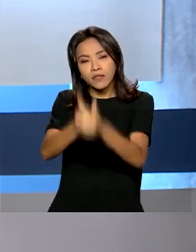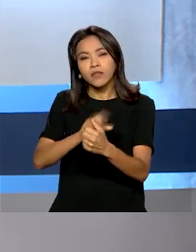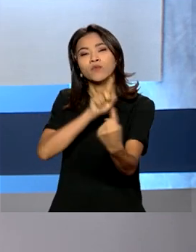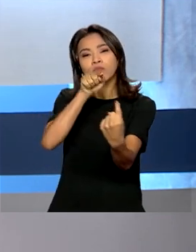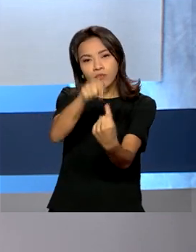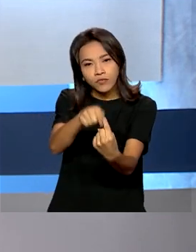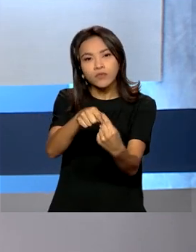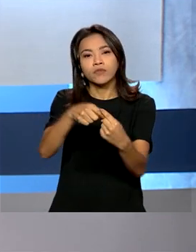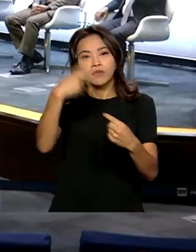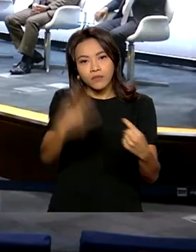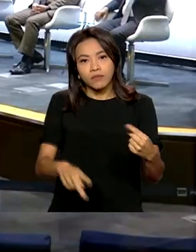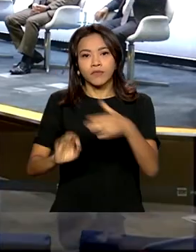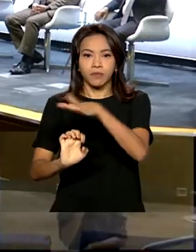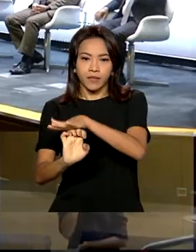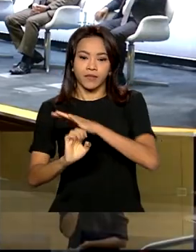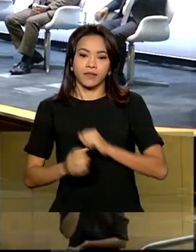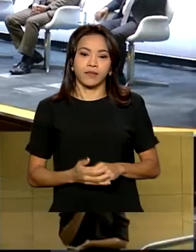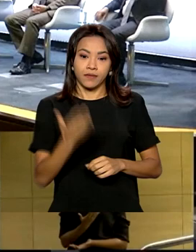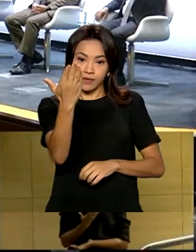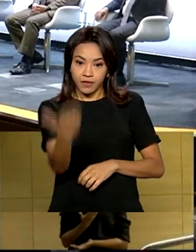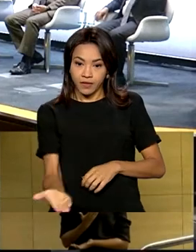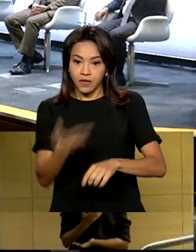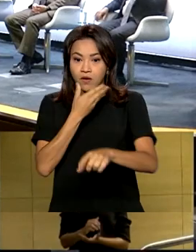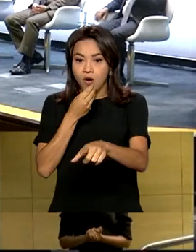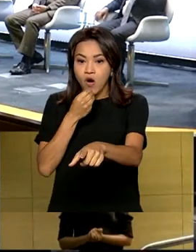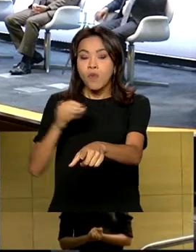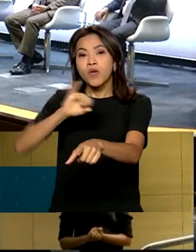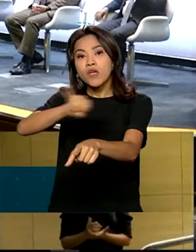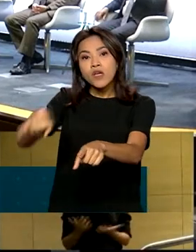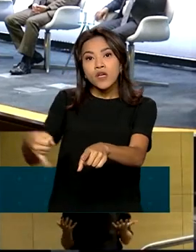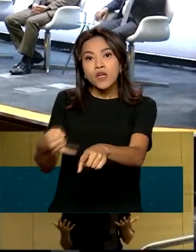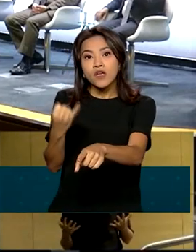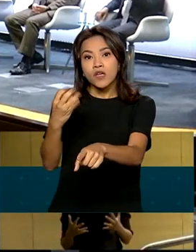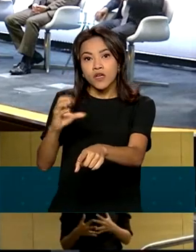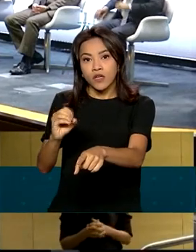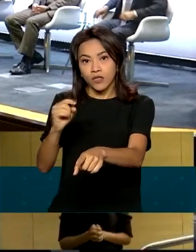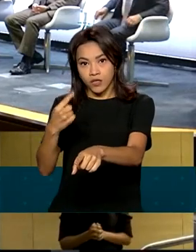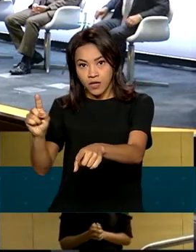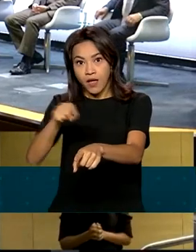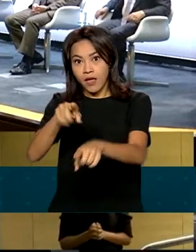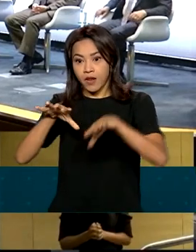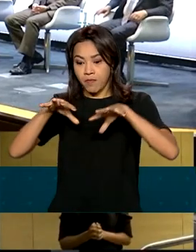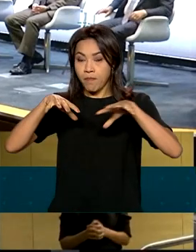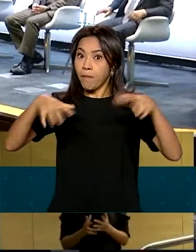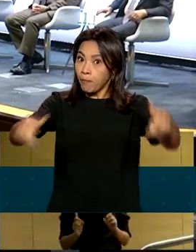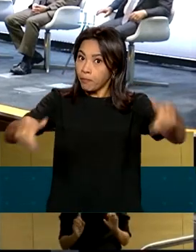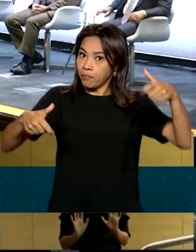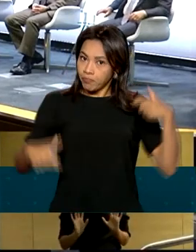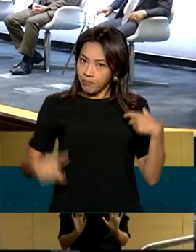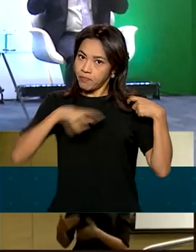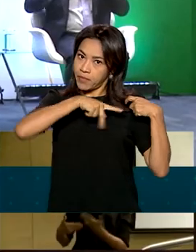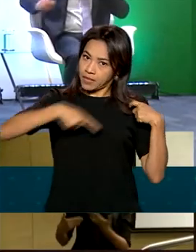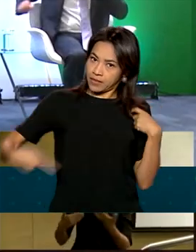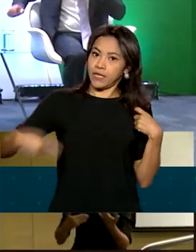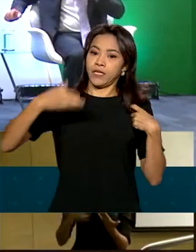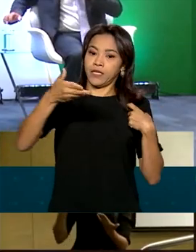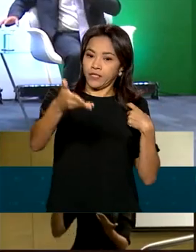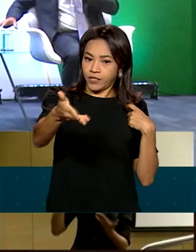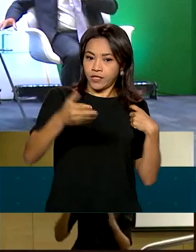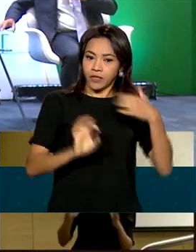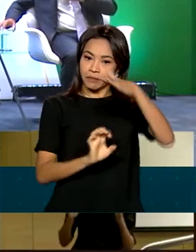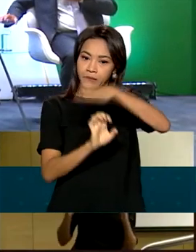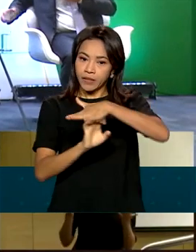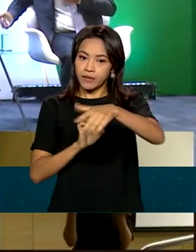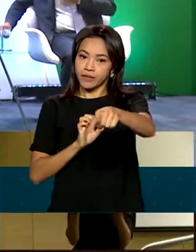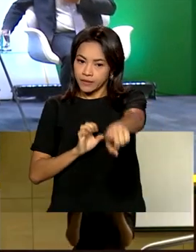empresa. José Mauro Ferreira Coelho tomou posse como presidente da Petrobras em uma cerimônia